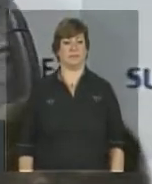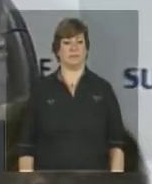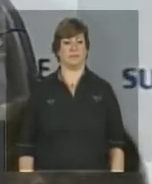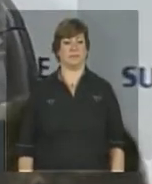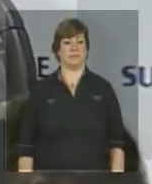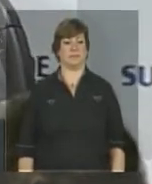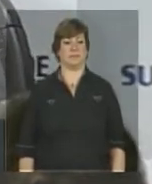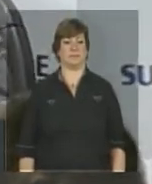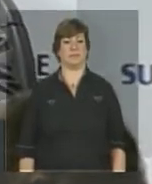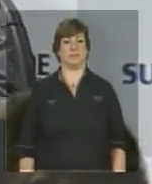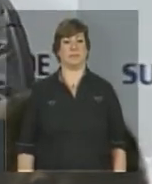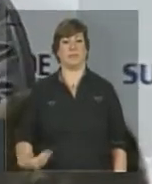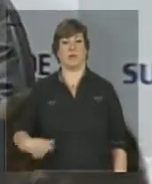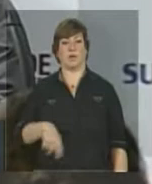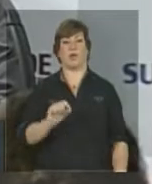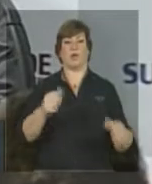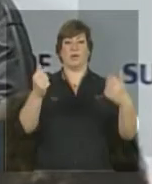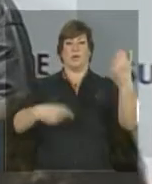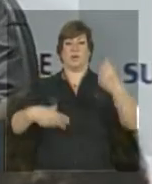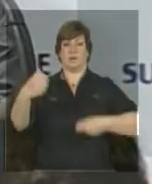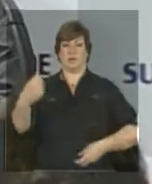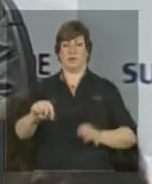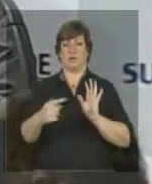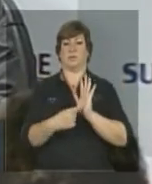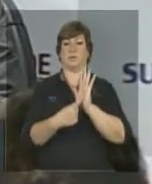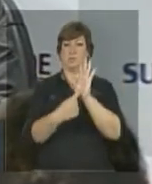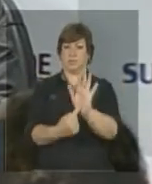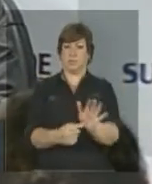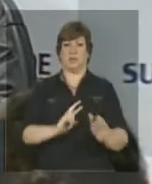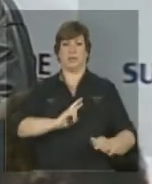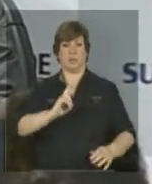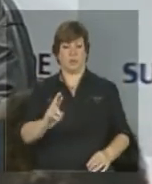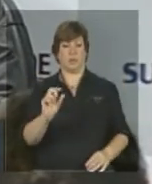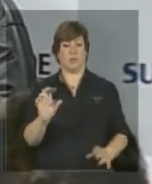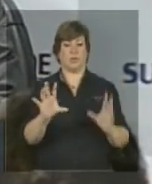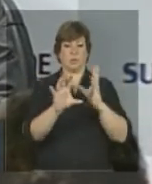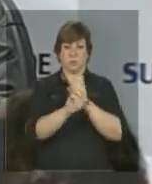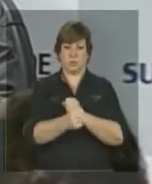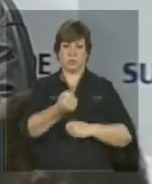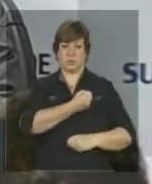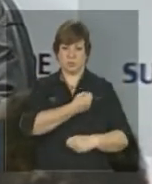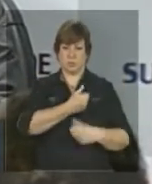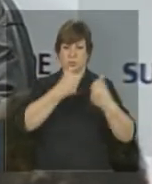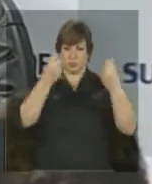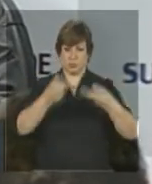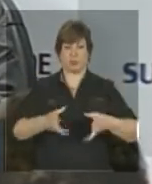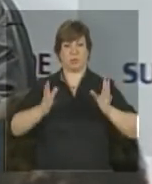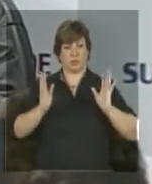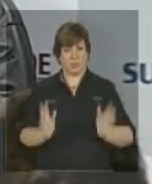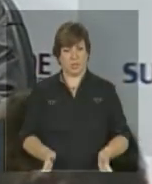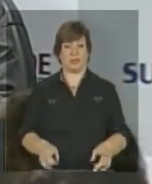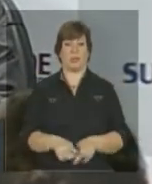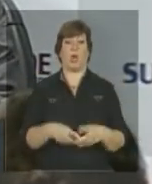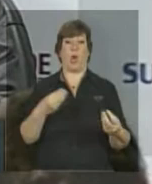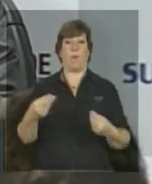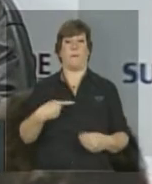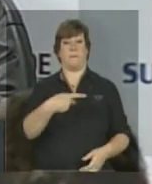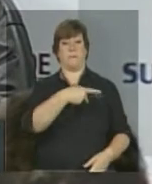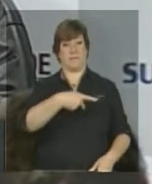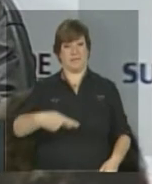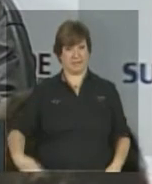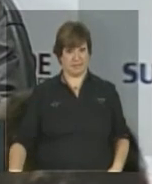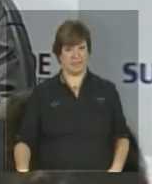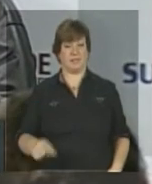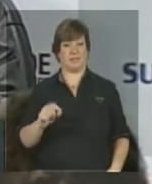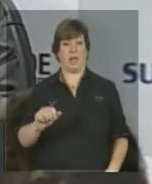Bom, além assim, da demonstração dos resultados em termos numéricos, como presidente da Associação Brasileira